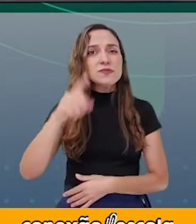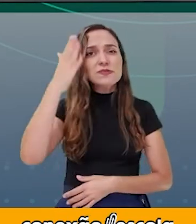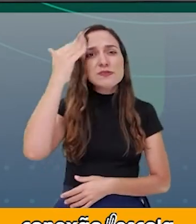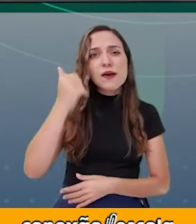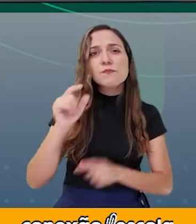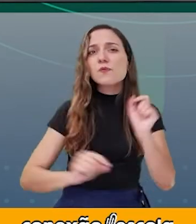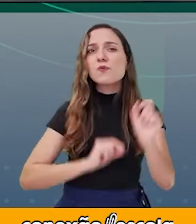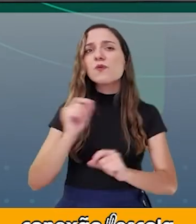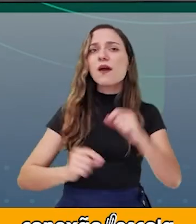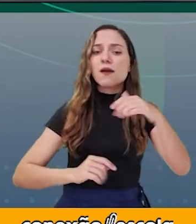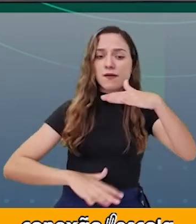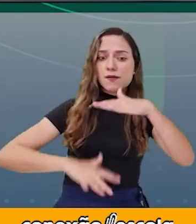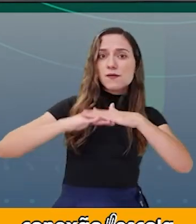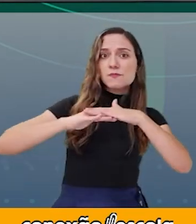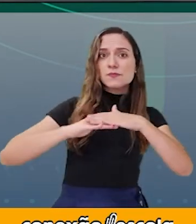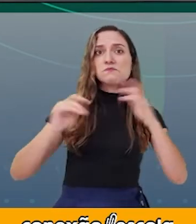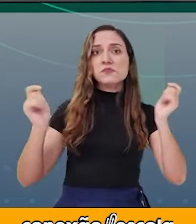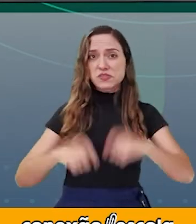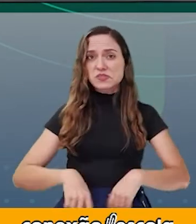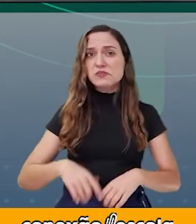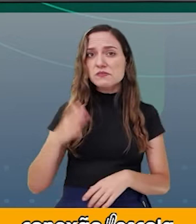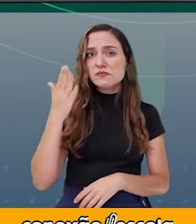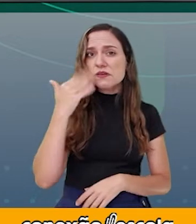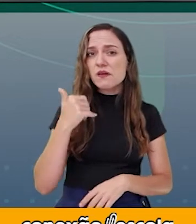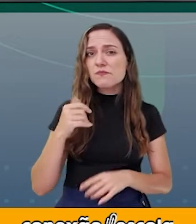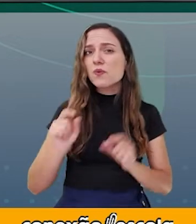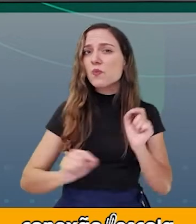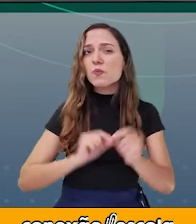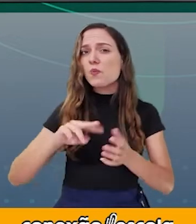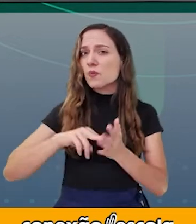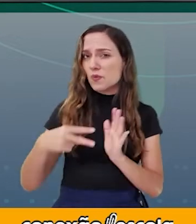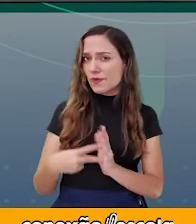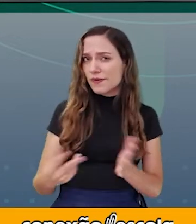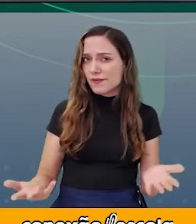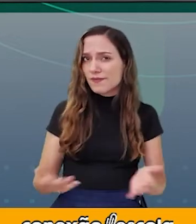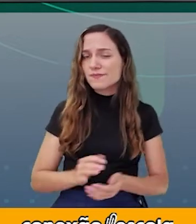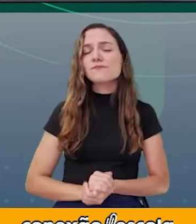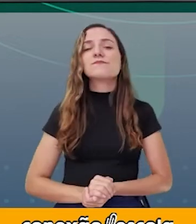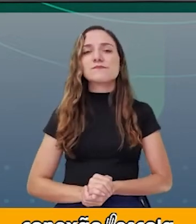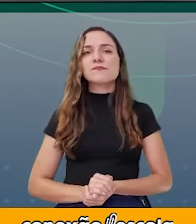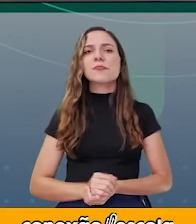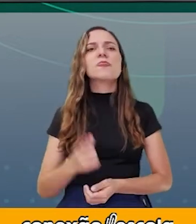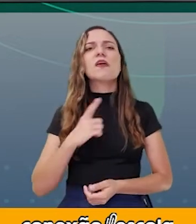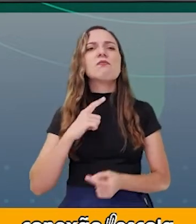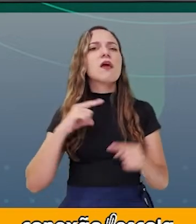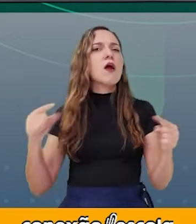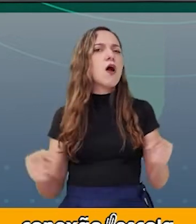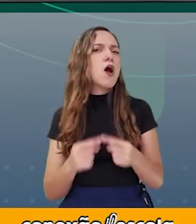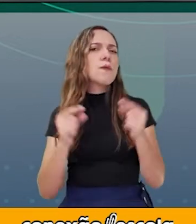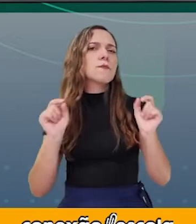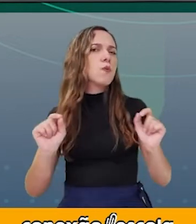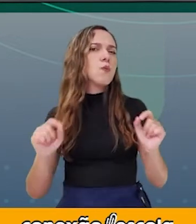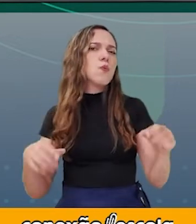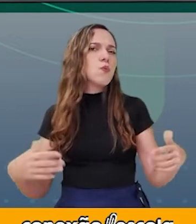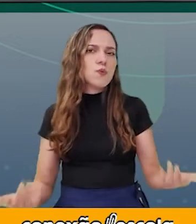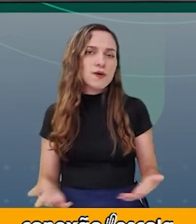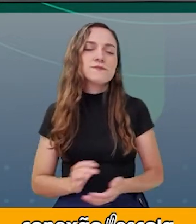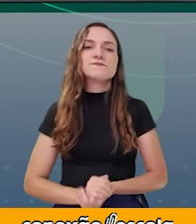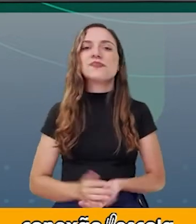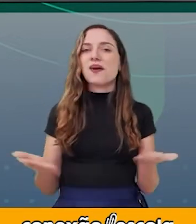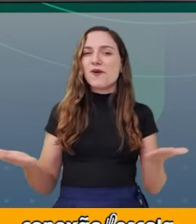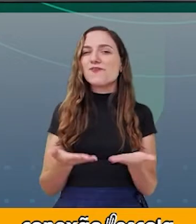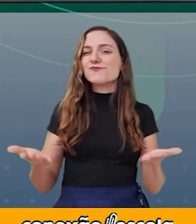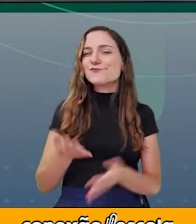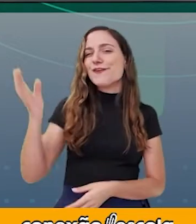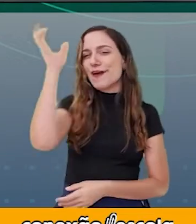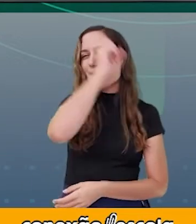de capacidade? Sabe do que eu estou falando? Elas estão relacionadas a quê? Você vai descobrir